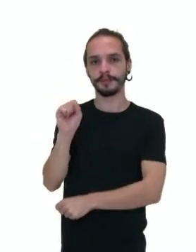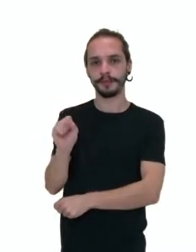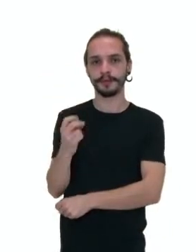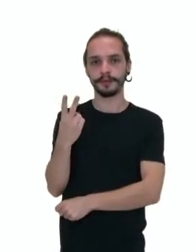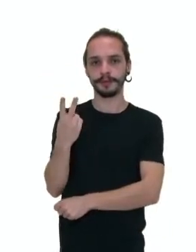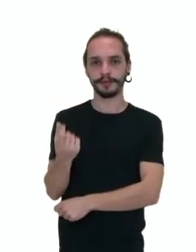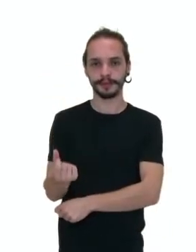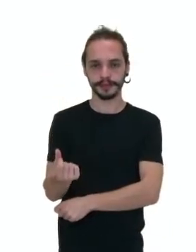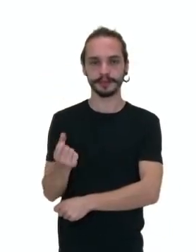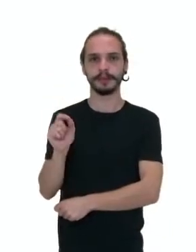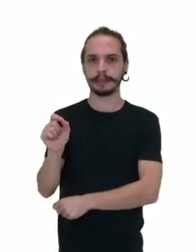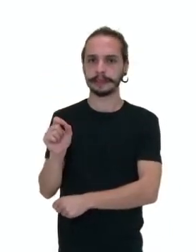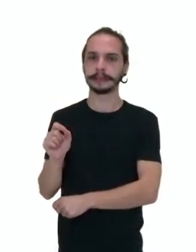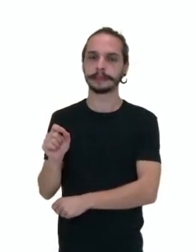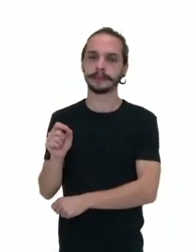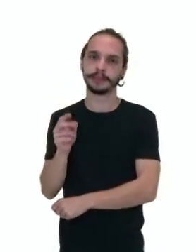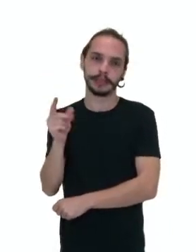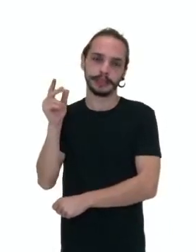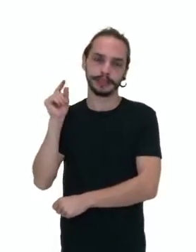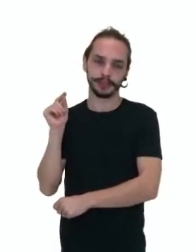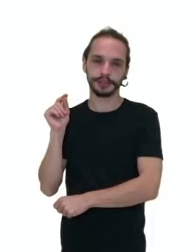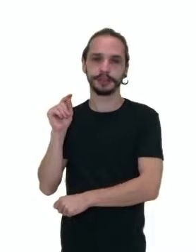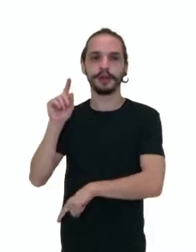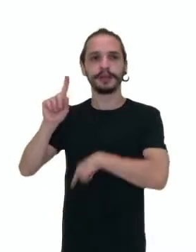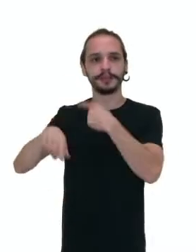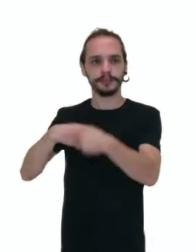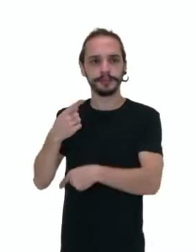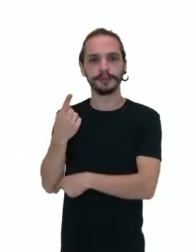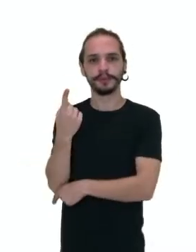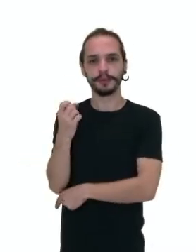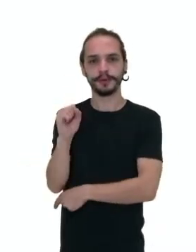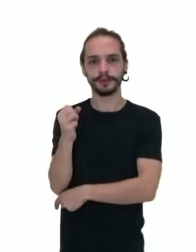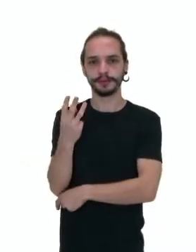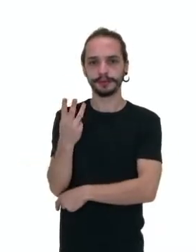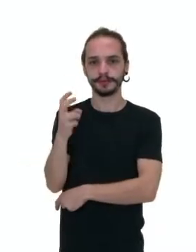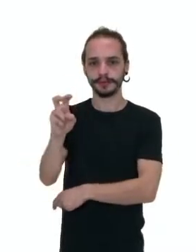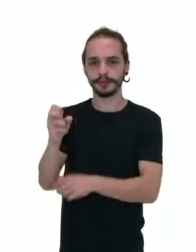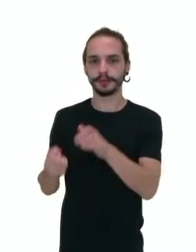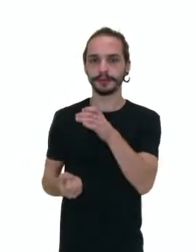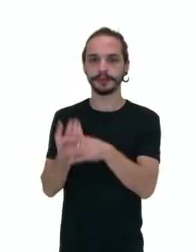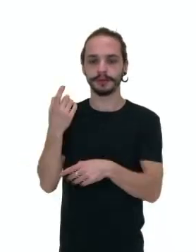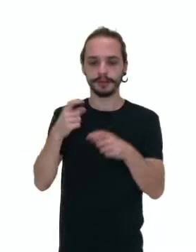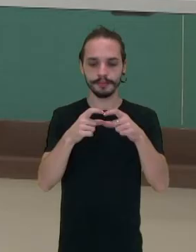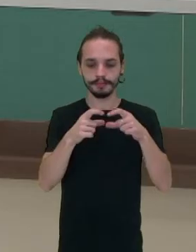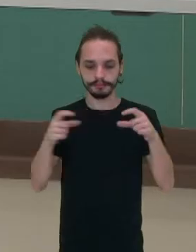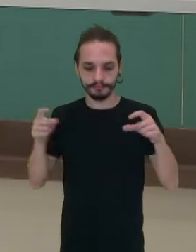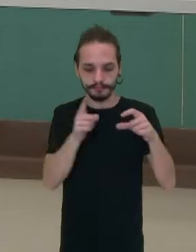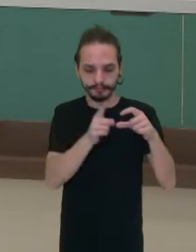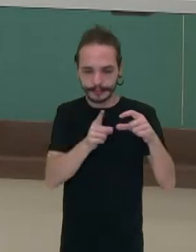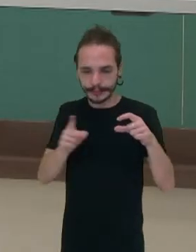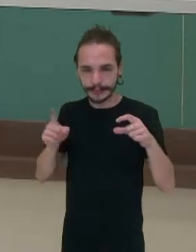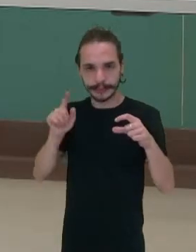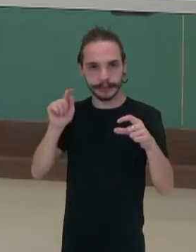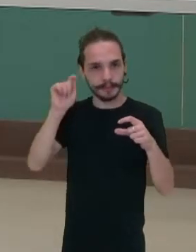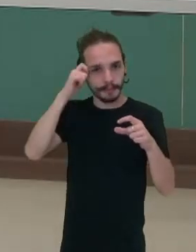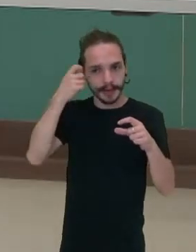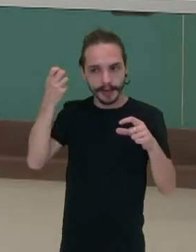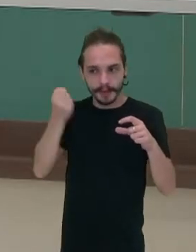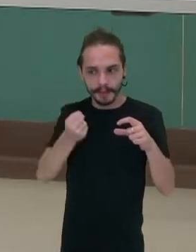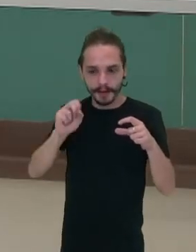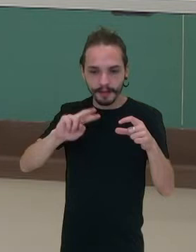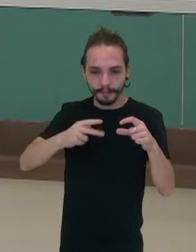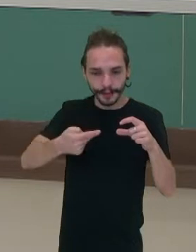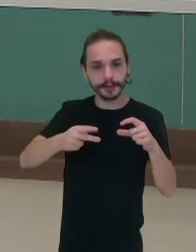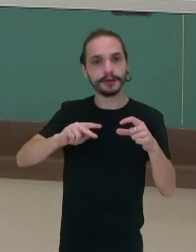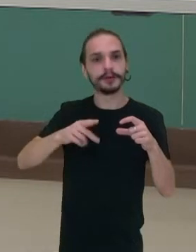bem rudimentar. Logo em seguida, nós temos a negativa com Talbot, em 1835. E esse negativo vai fazer o quê? Vai fazer com que eu